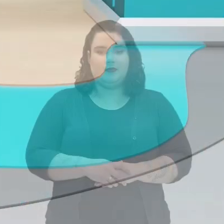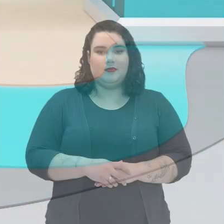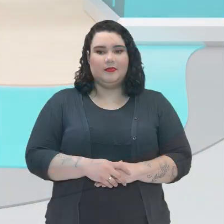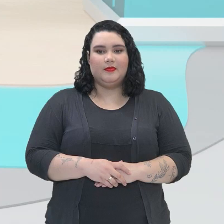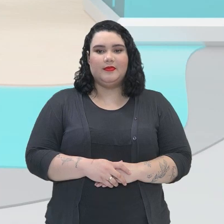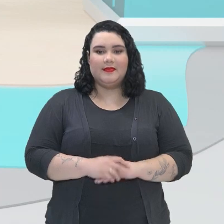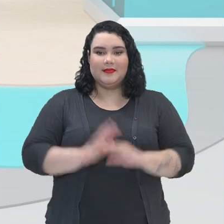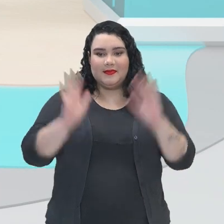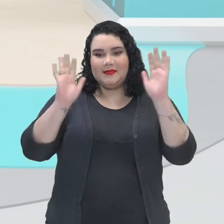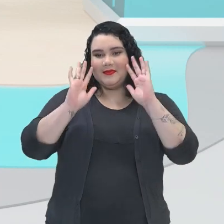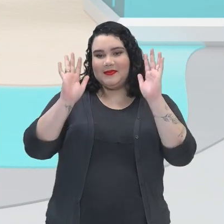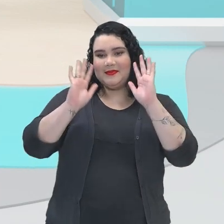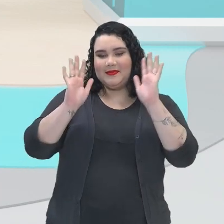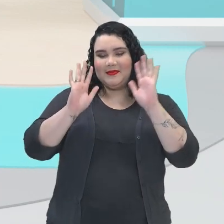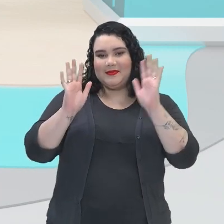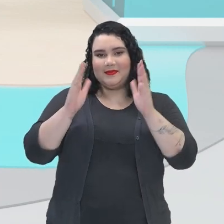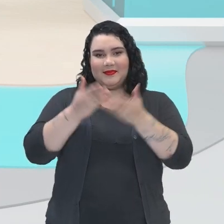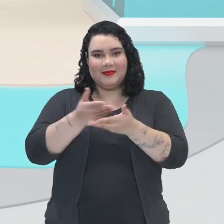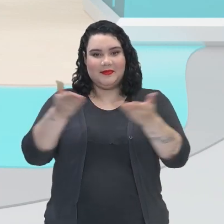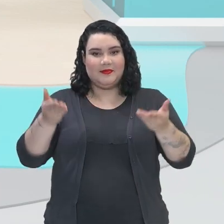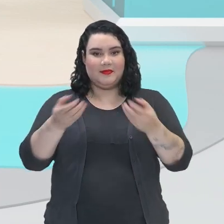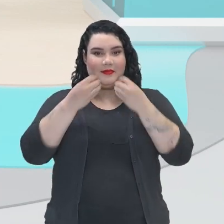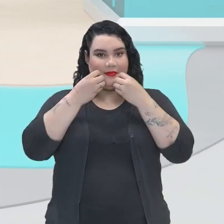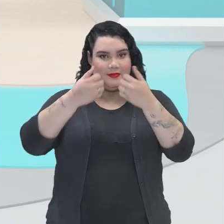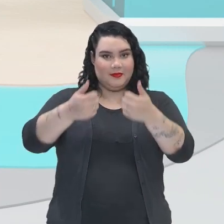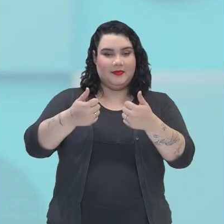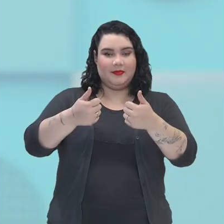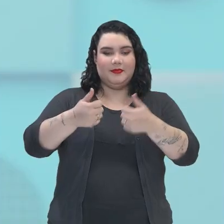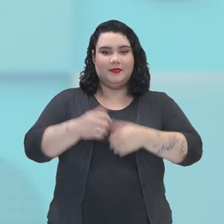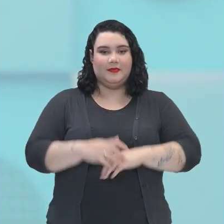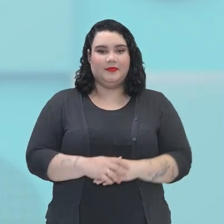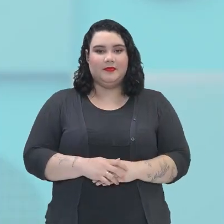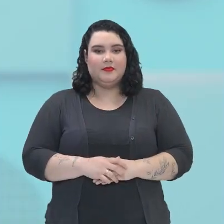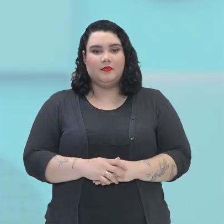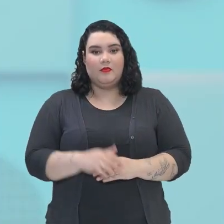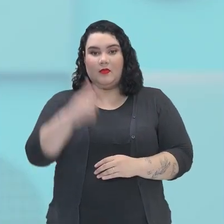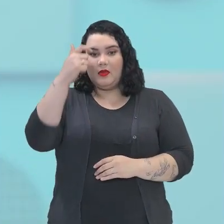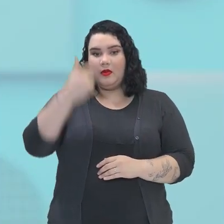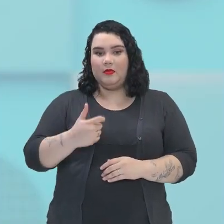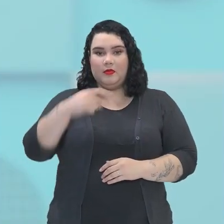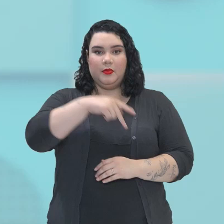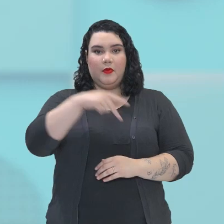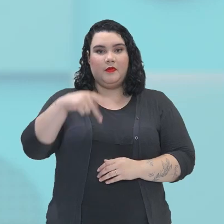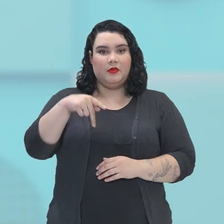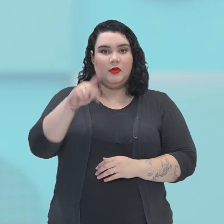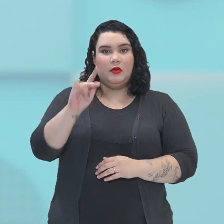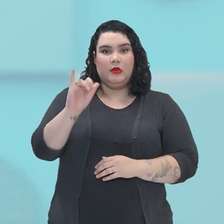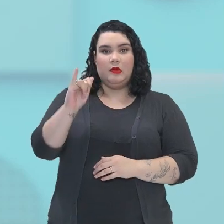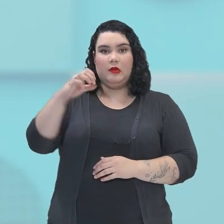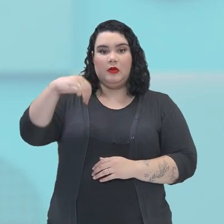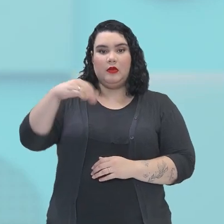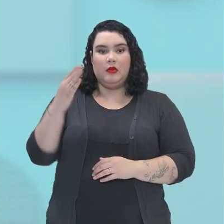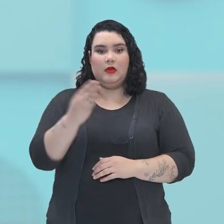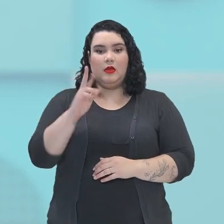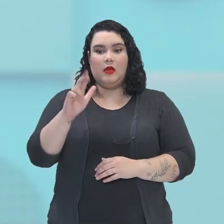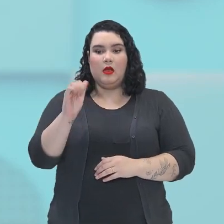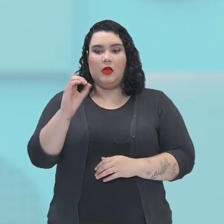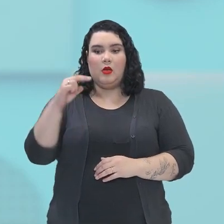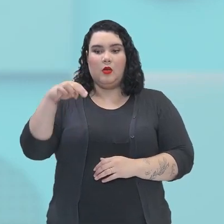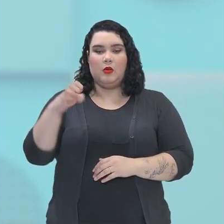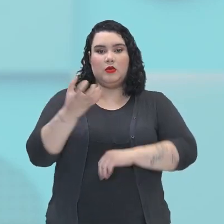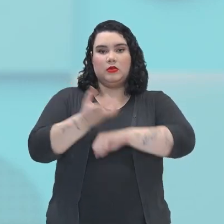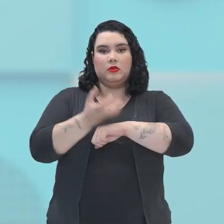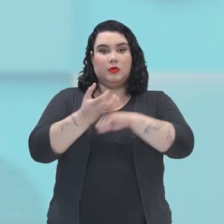Olá, turmas! Tudo bem? Como é que vocês estão? Eu sou o professor Kim Raoni, da componente Educação